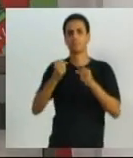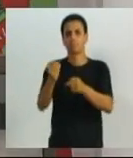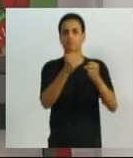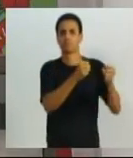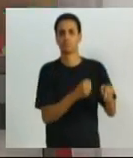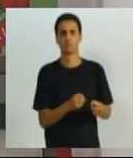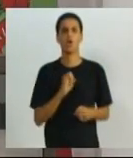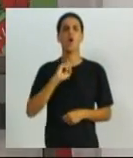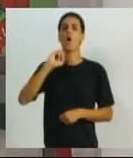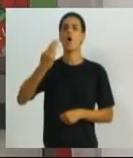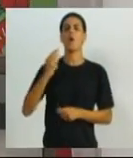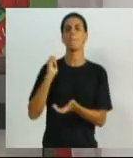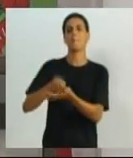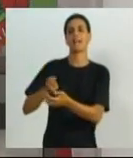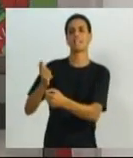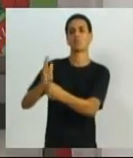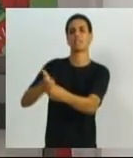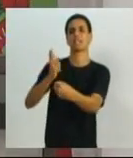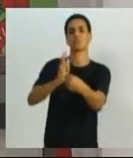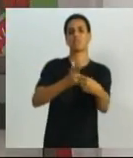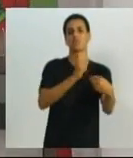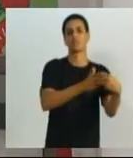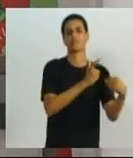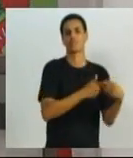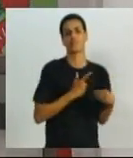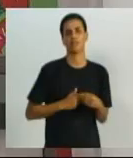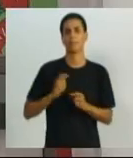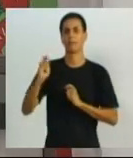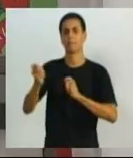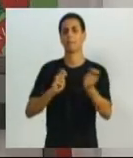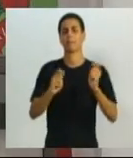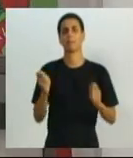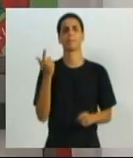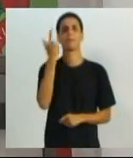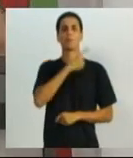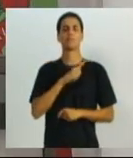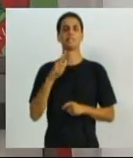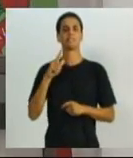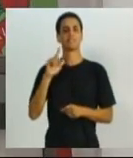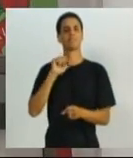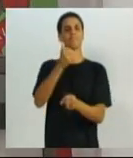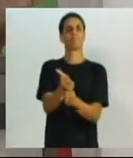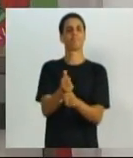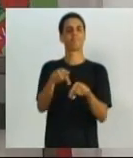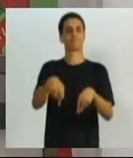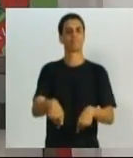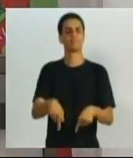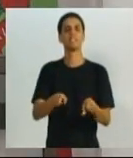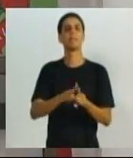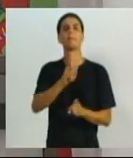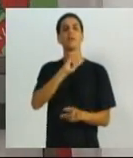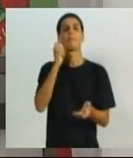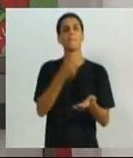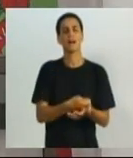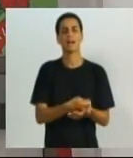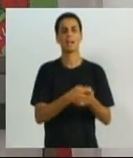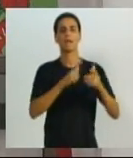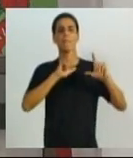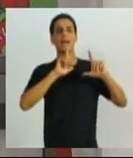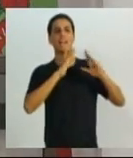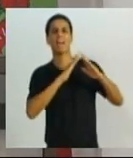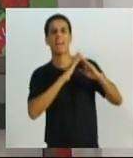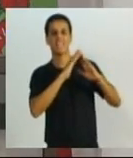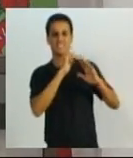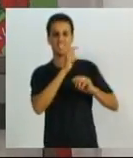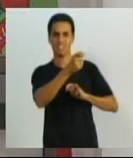de tanque de gasolina por aí para você também conseguir chegar aqui, e sem pagar para colocar uma placa na casa, no